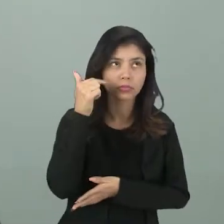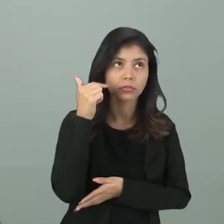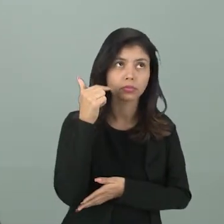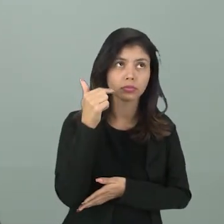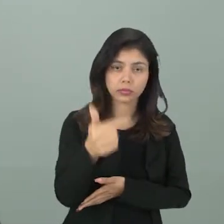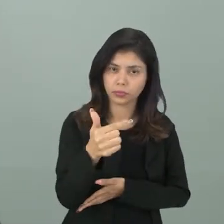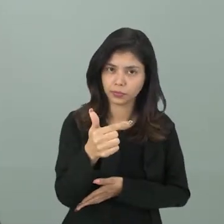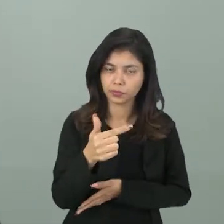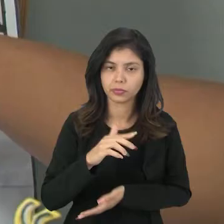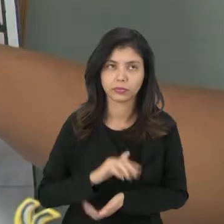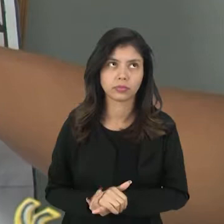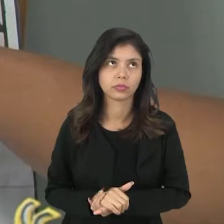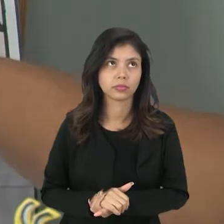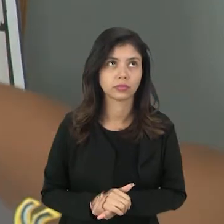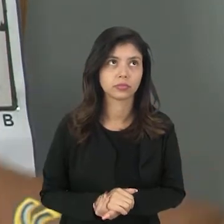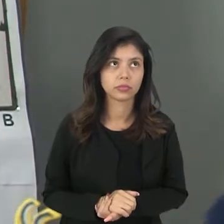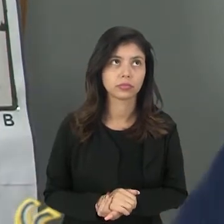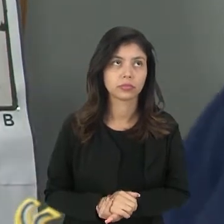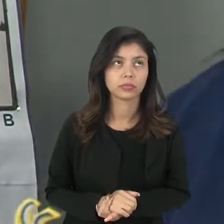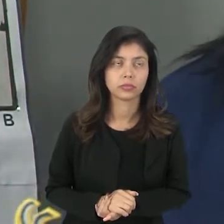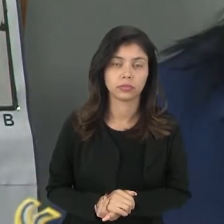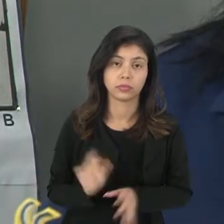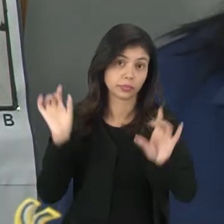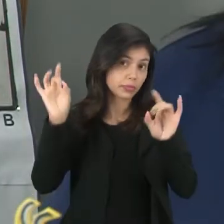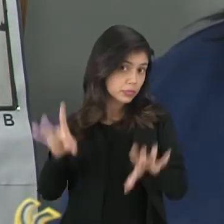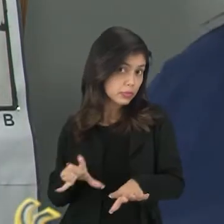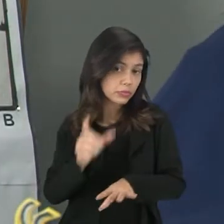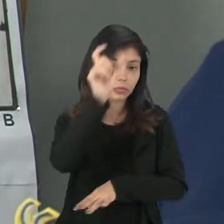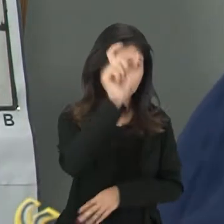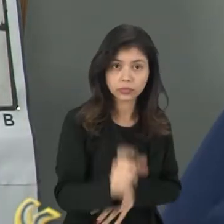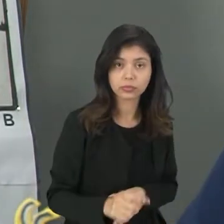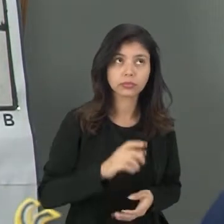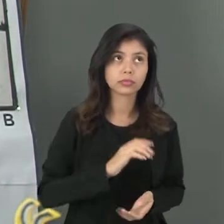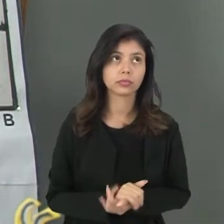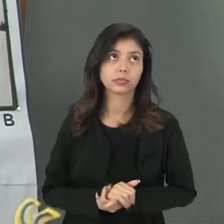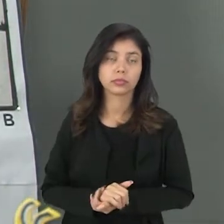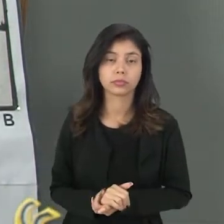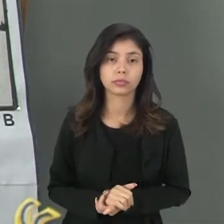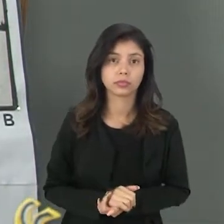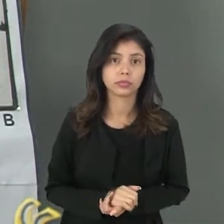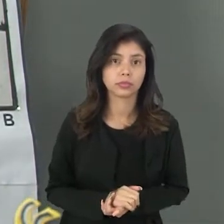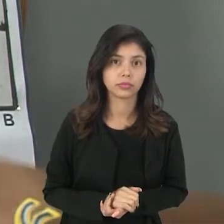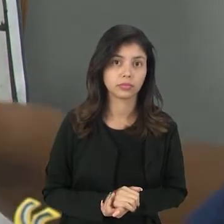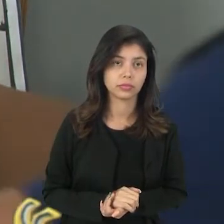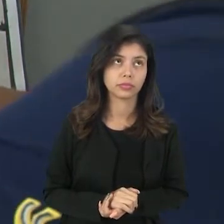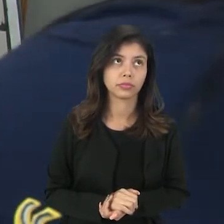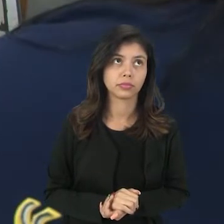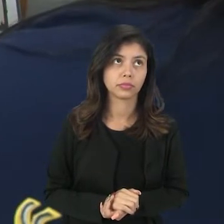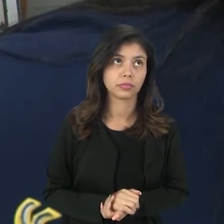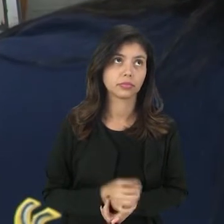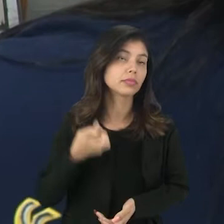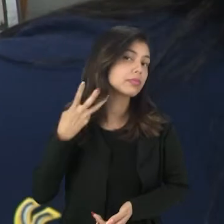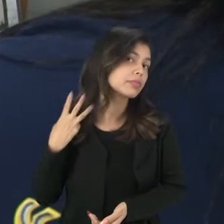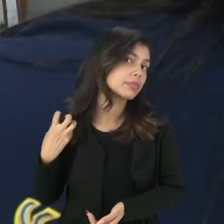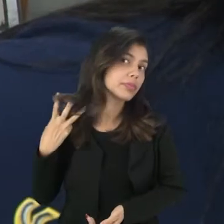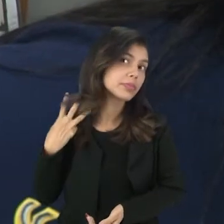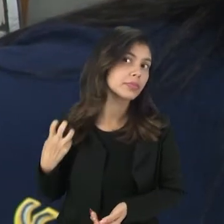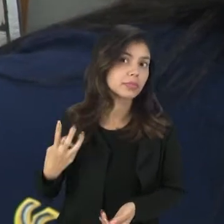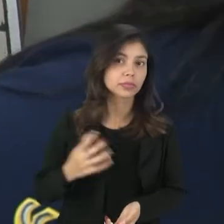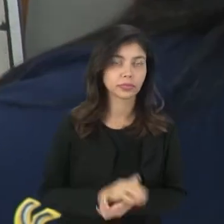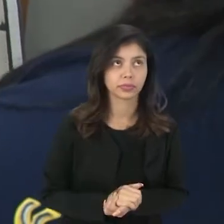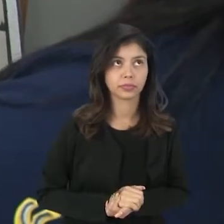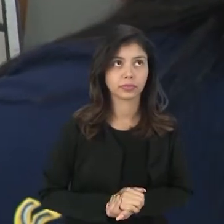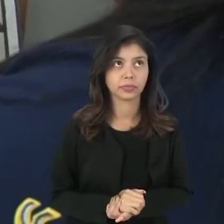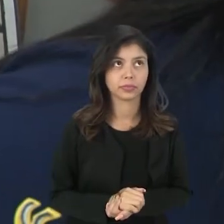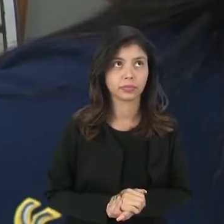2 votos. E o último personagem foi a